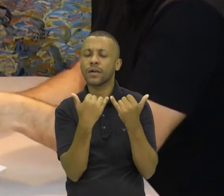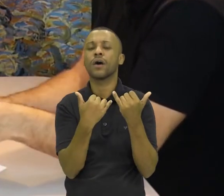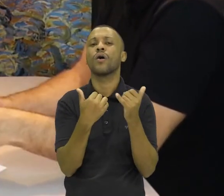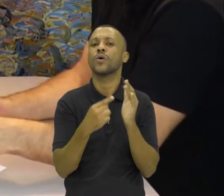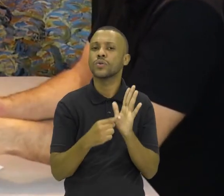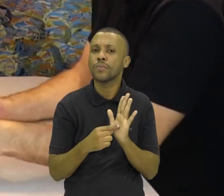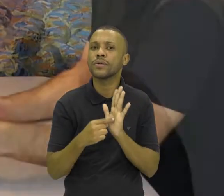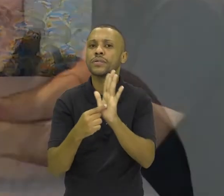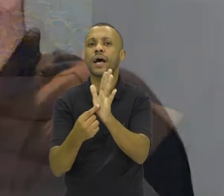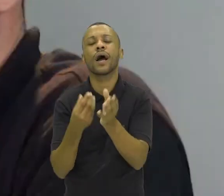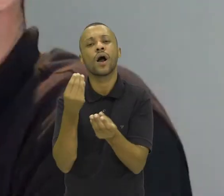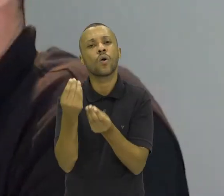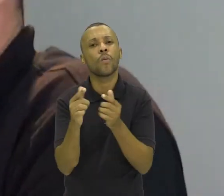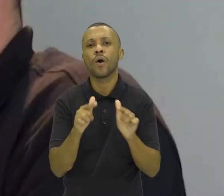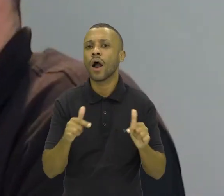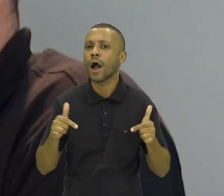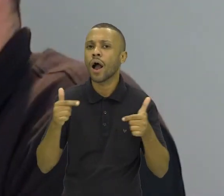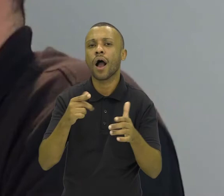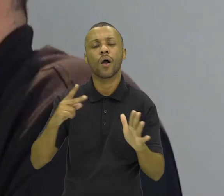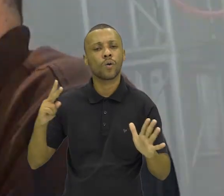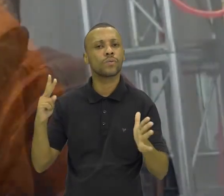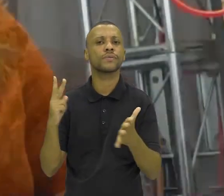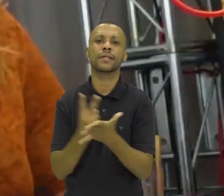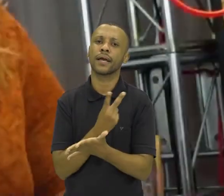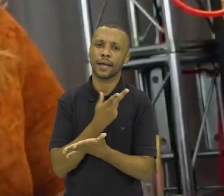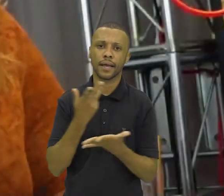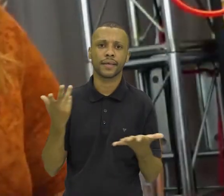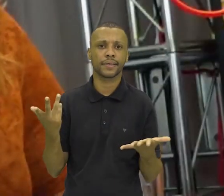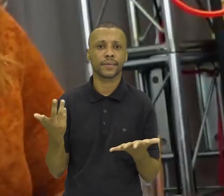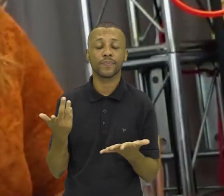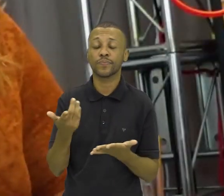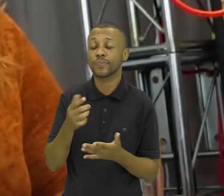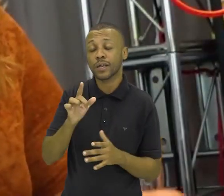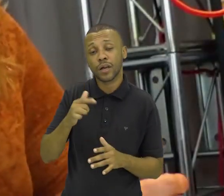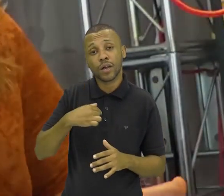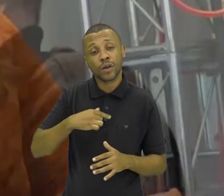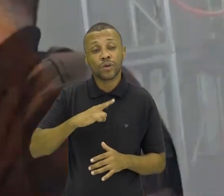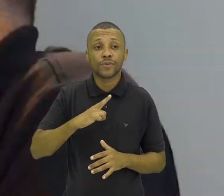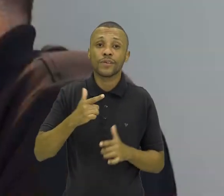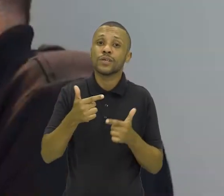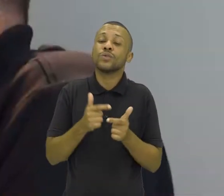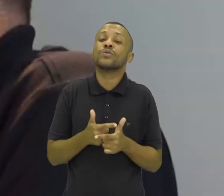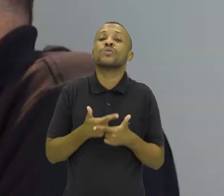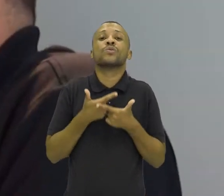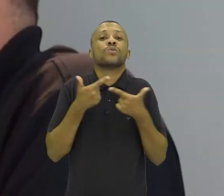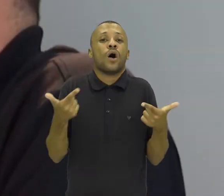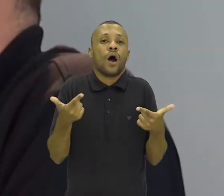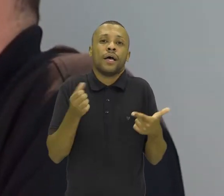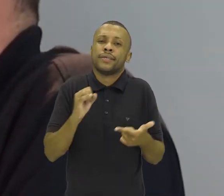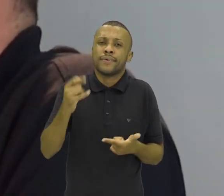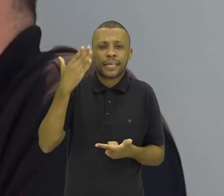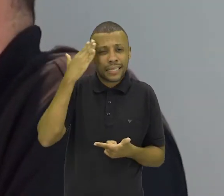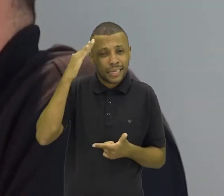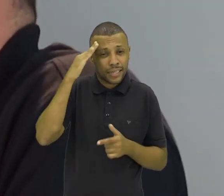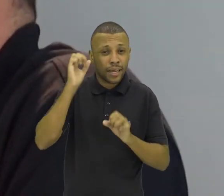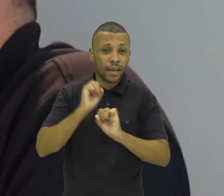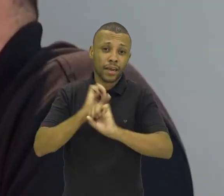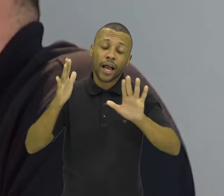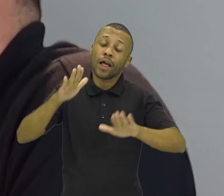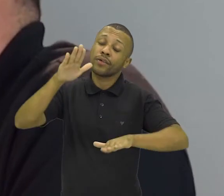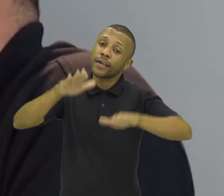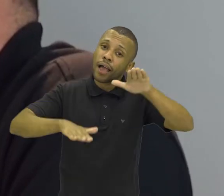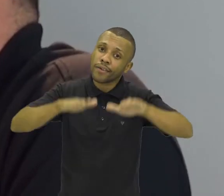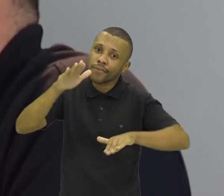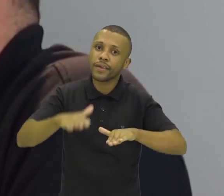8 anos em casa. Eu, Eu pra tive mim- muita sorte, né, se bem dizer. Assim, as portas